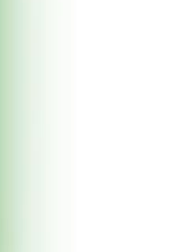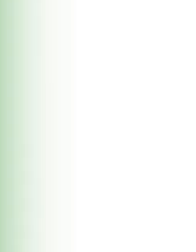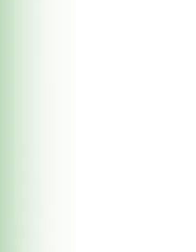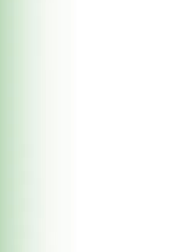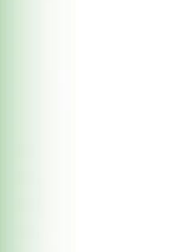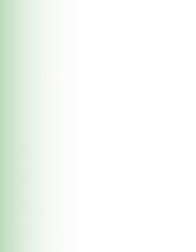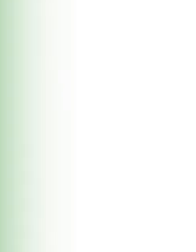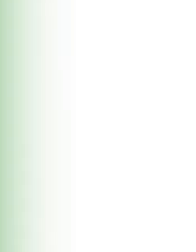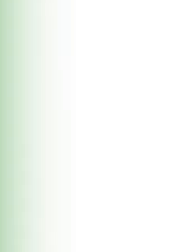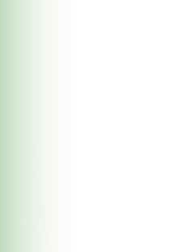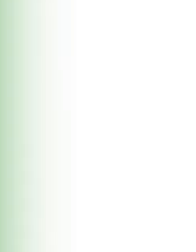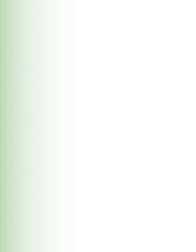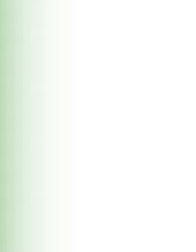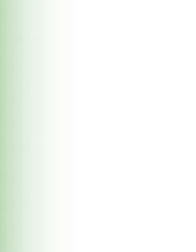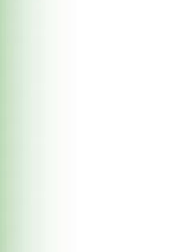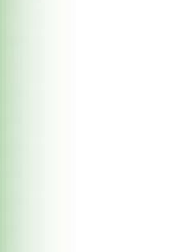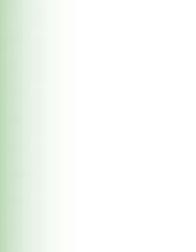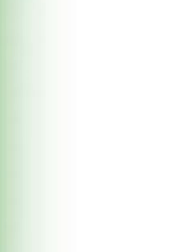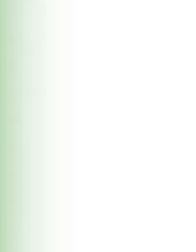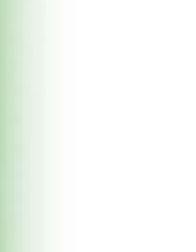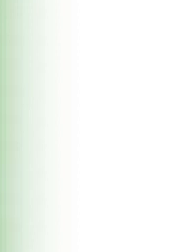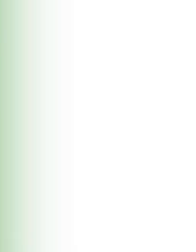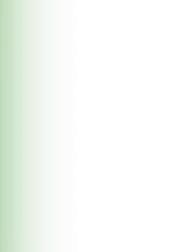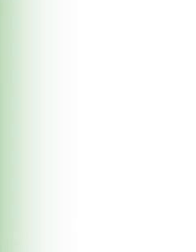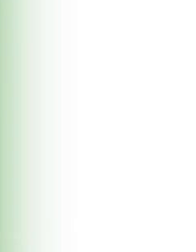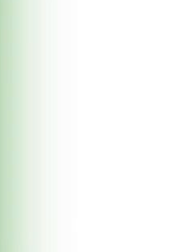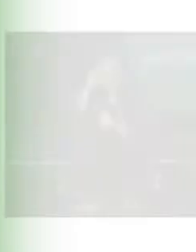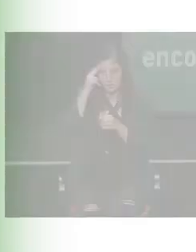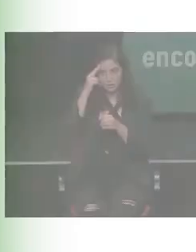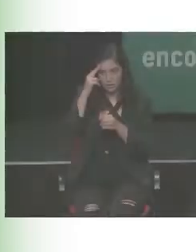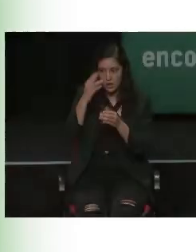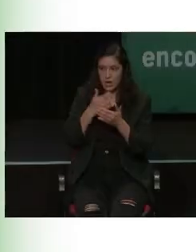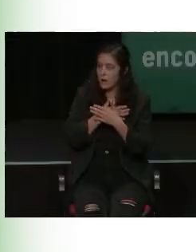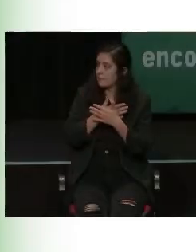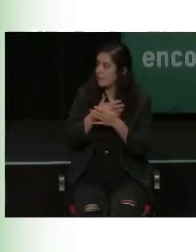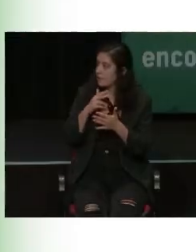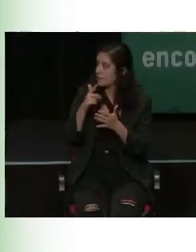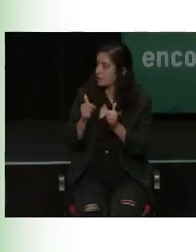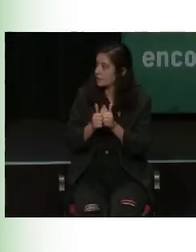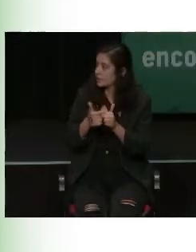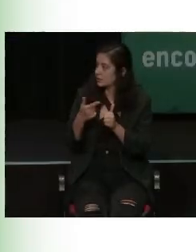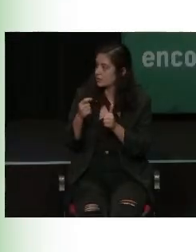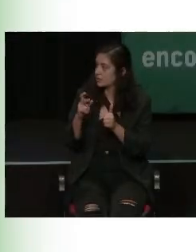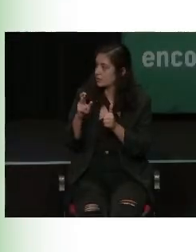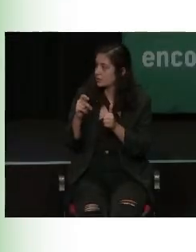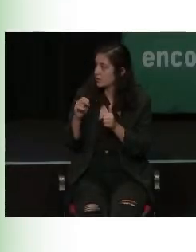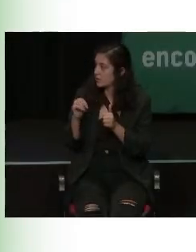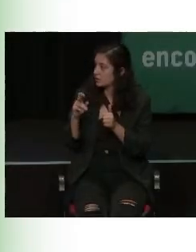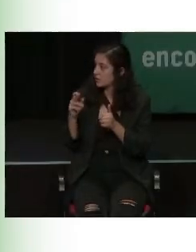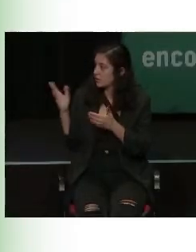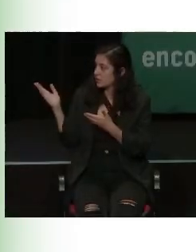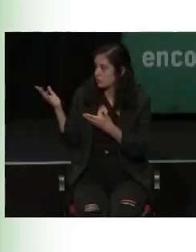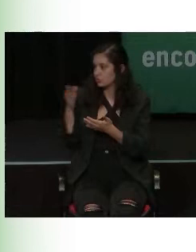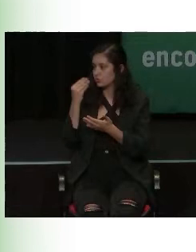também com a Ilha da Madeira, a nossa querida amiga da Teresa, que já faleceu, infelizmente, muito